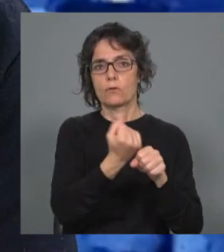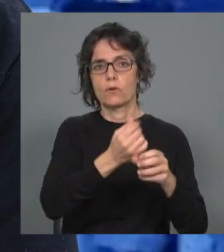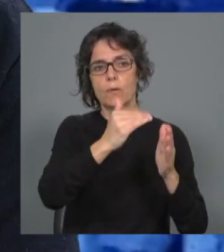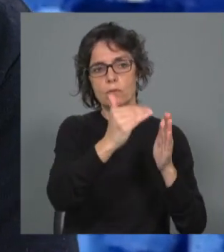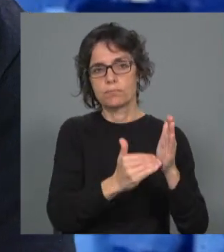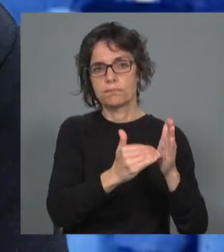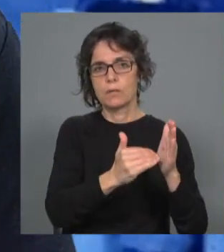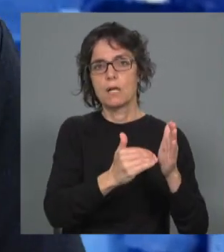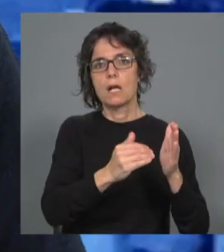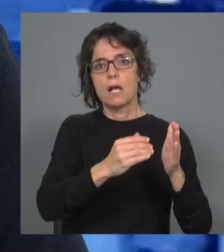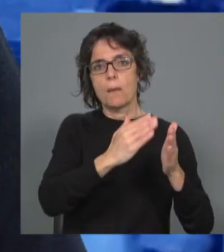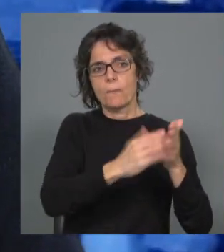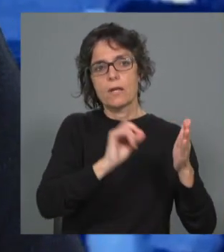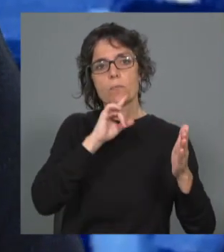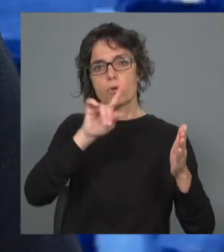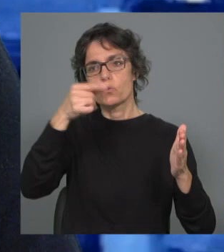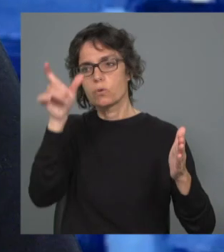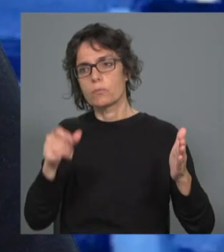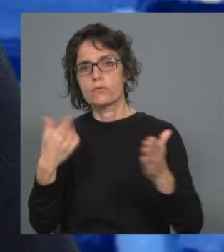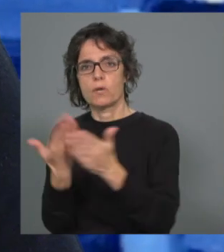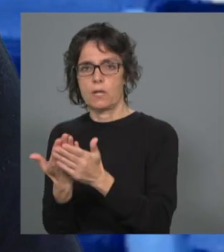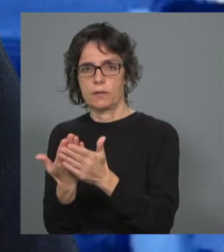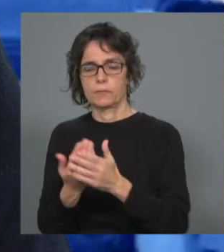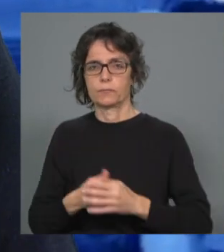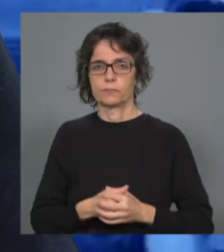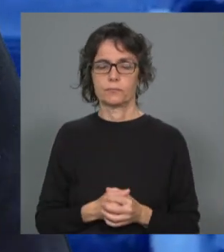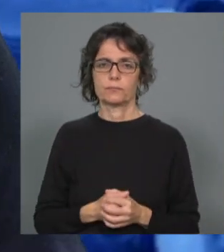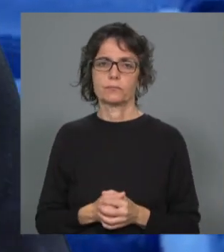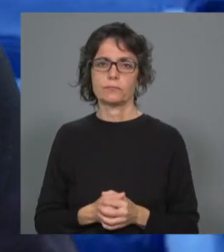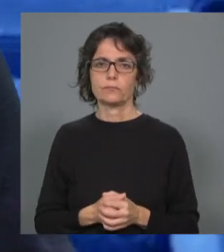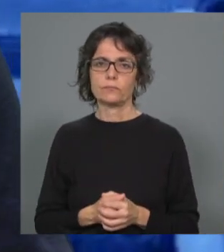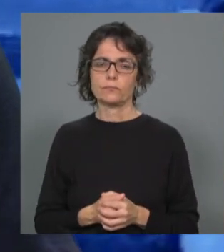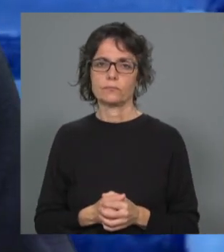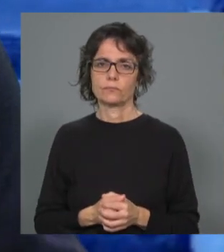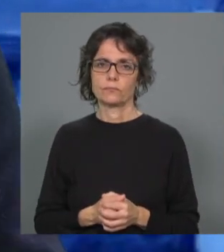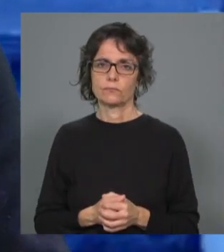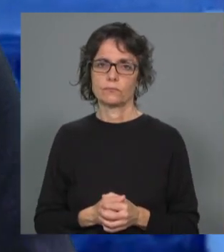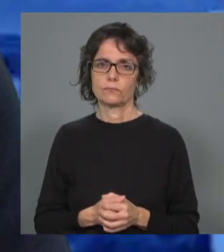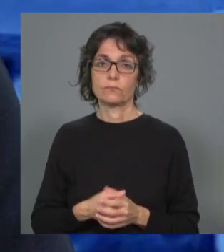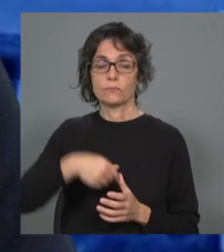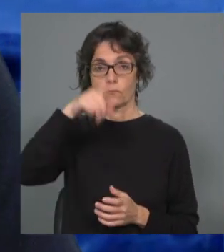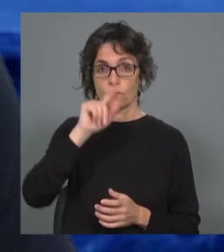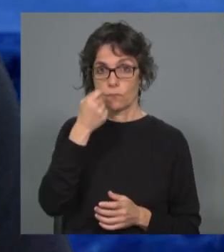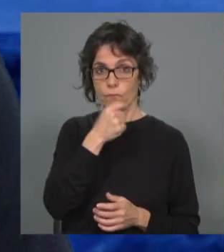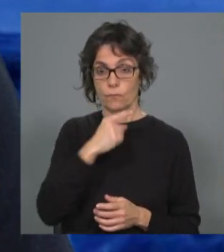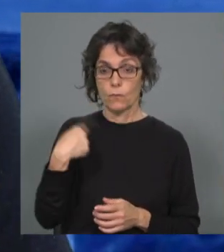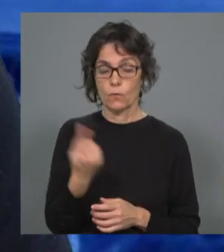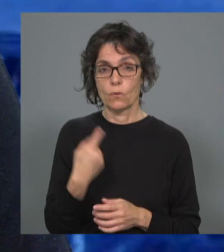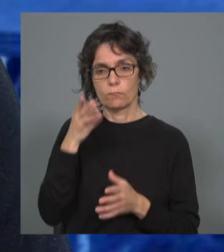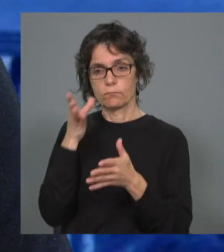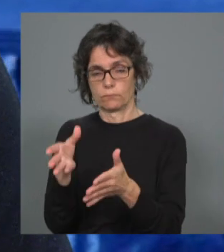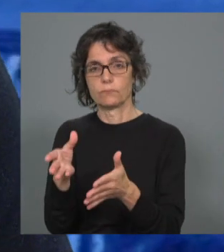Para além disso, a questão e por alturas do 1º de maio somos mais